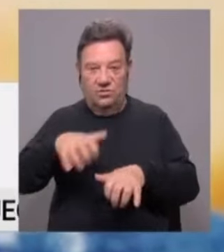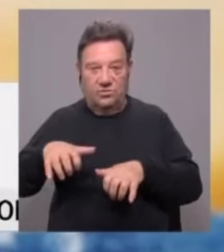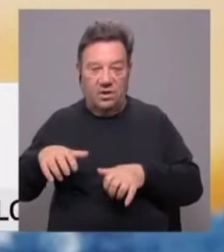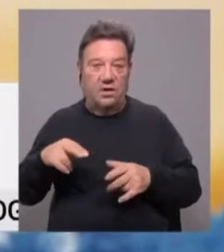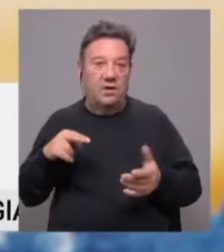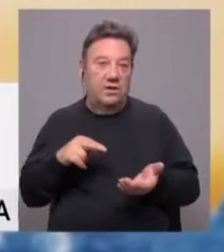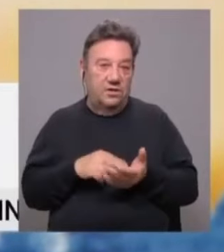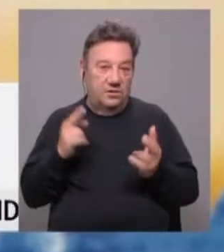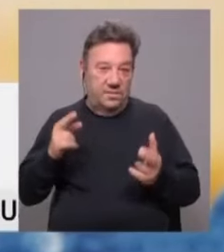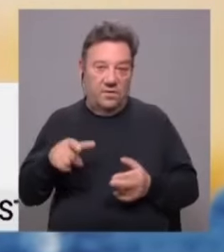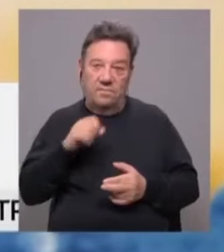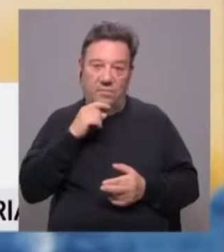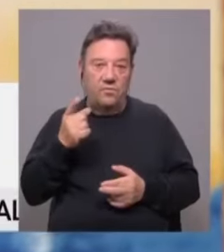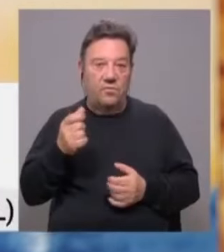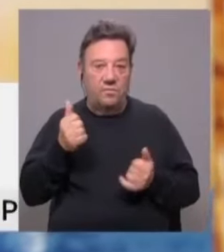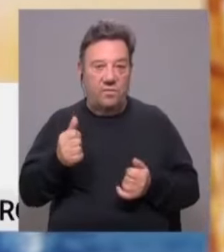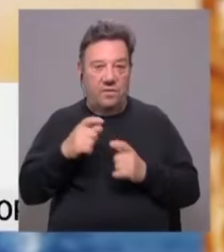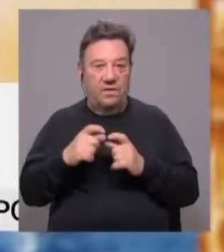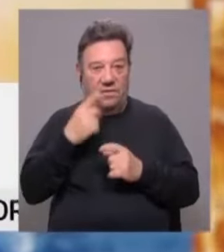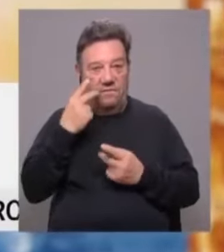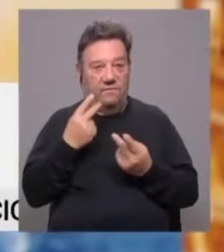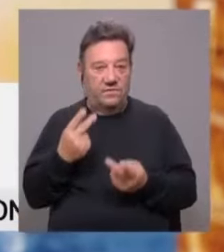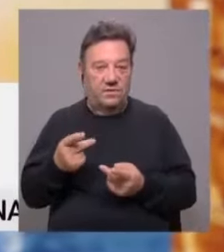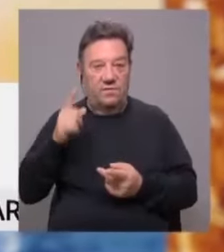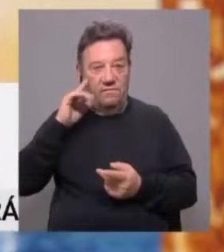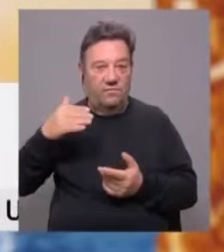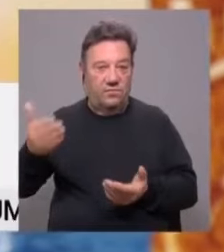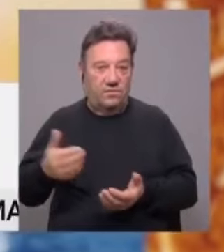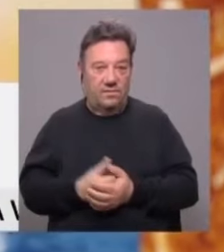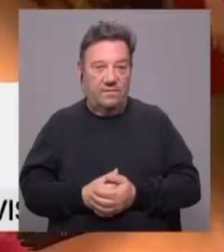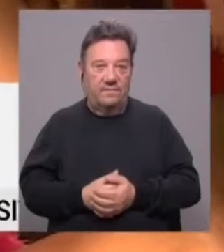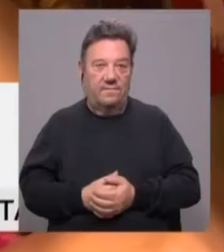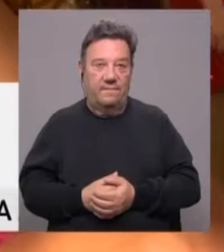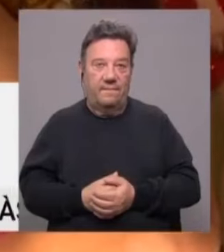esperam que este possa ser um bom cartão de visita para o futuro.